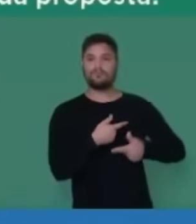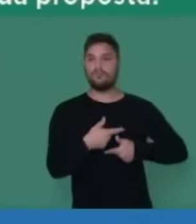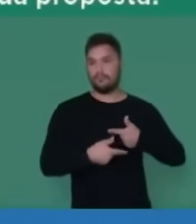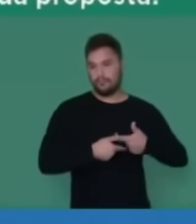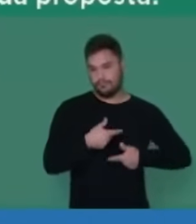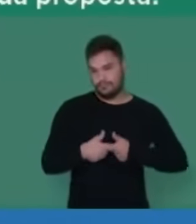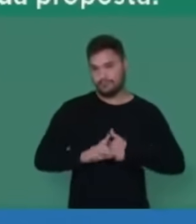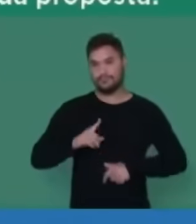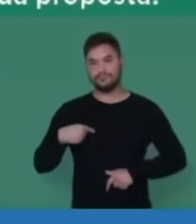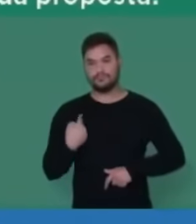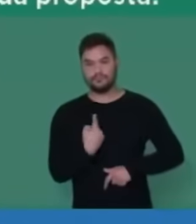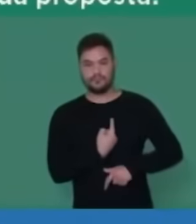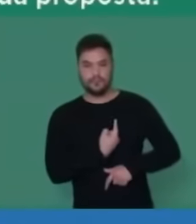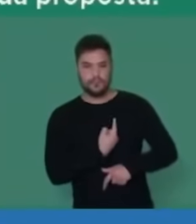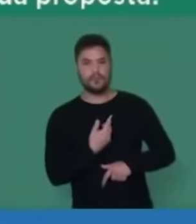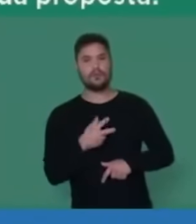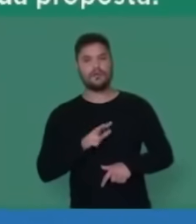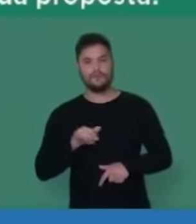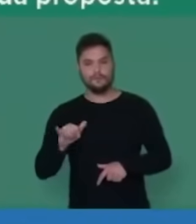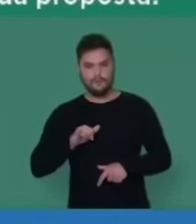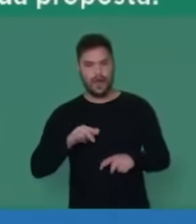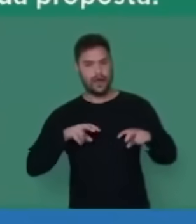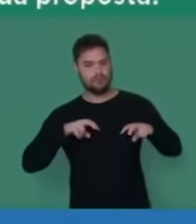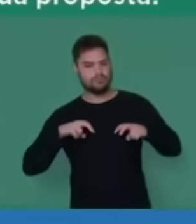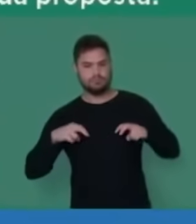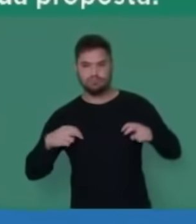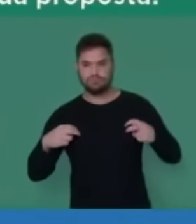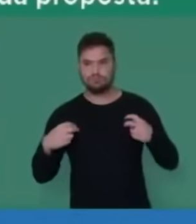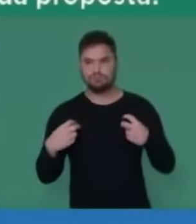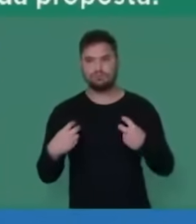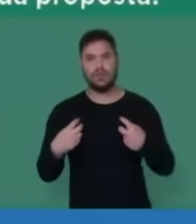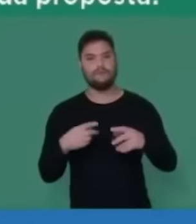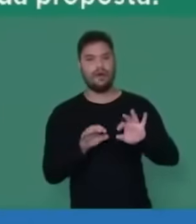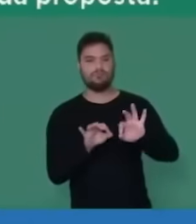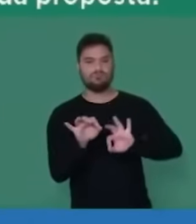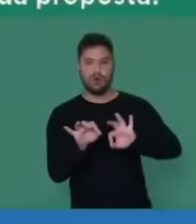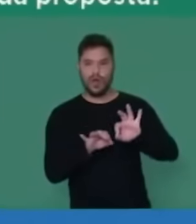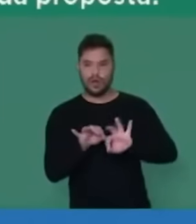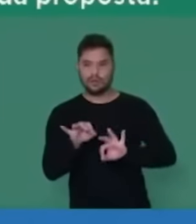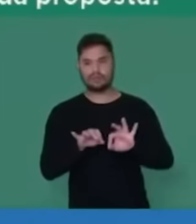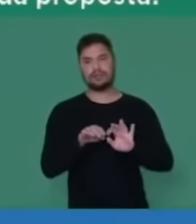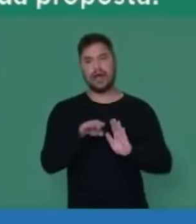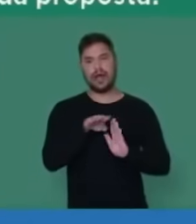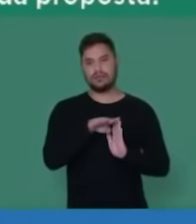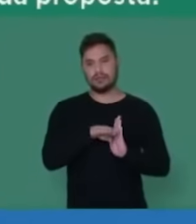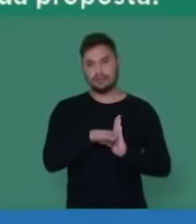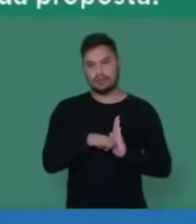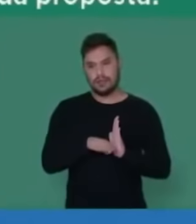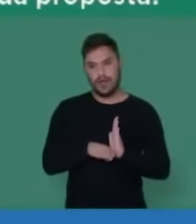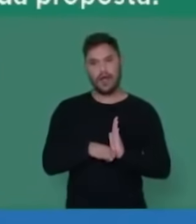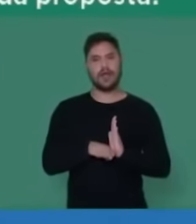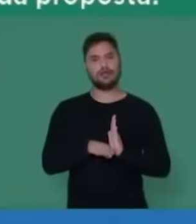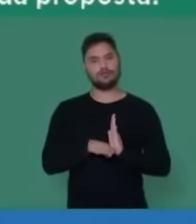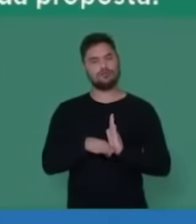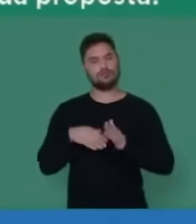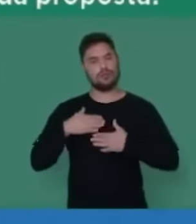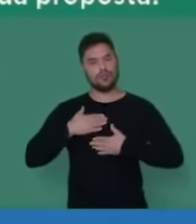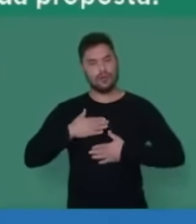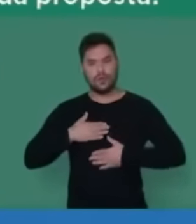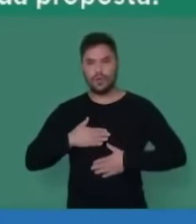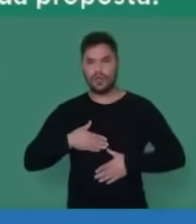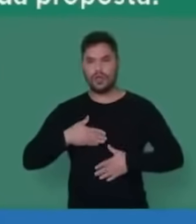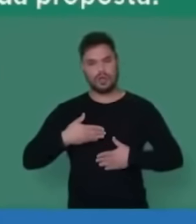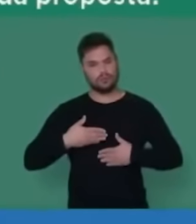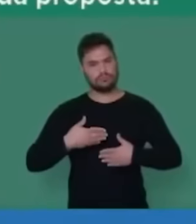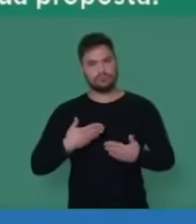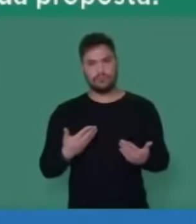nós vamos nos sentar, nós vamos fazer um planejamento estratégico, coerente, pé no chão,